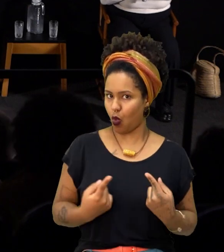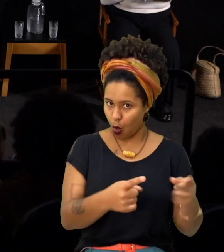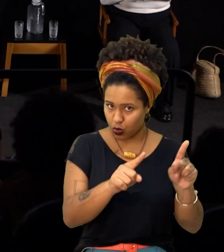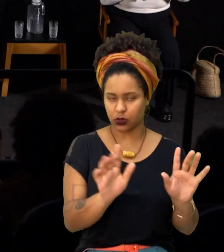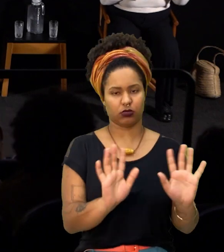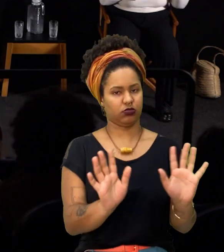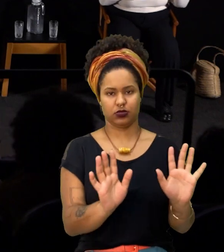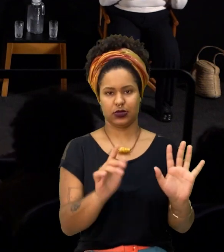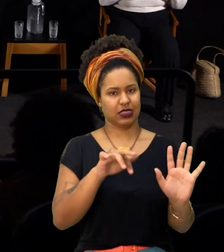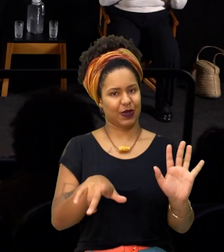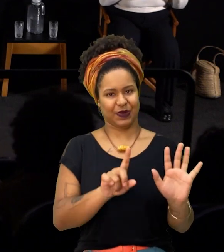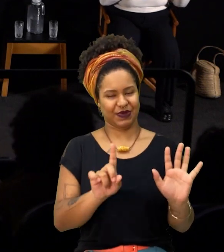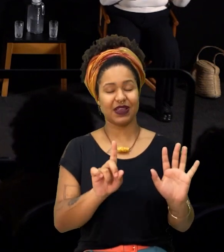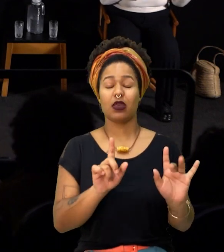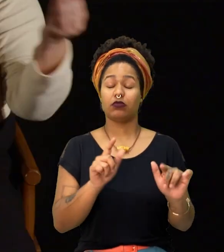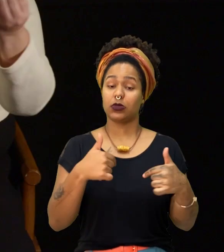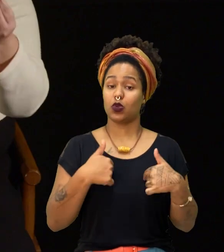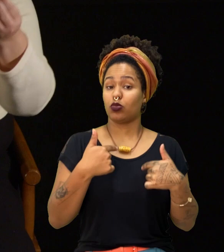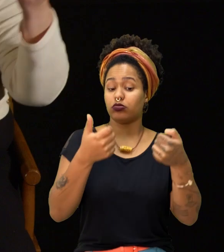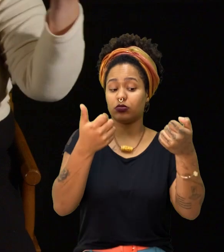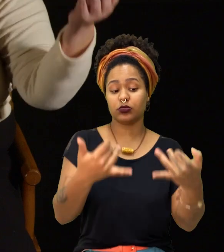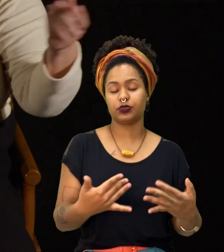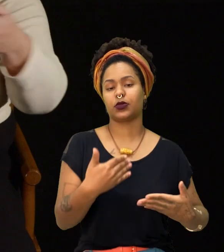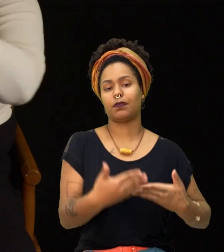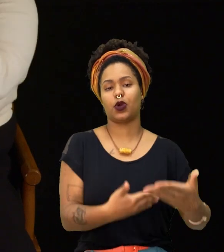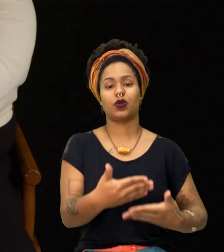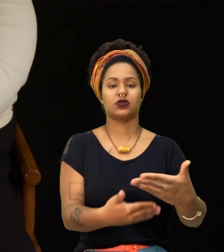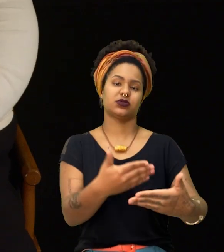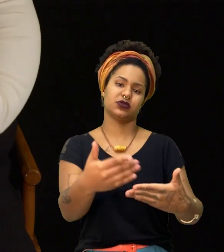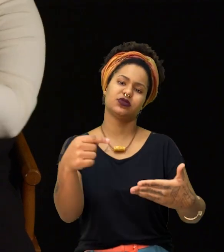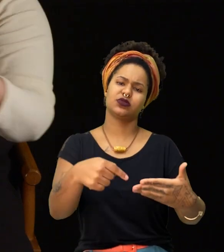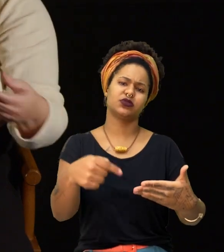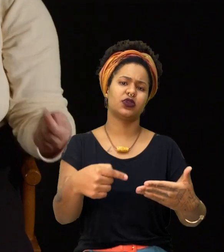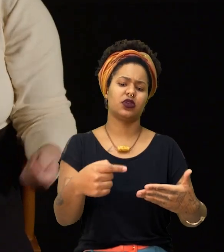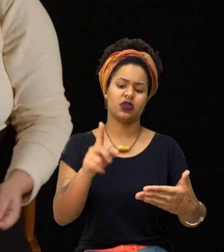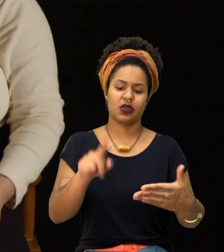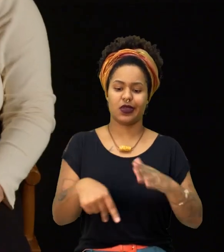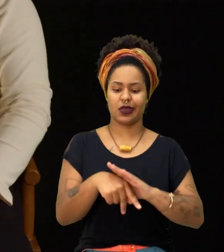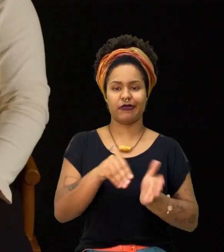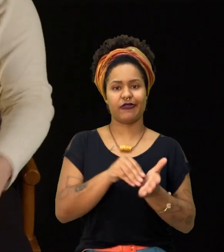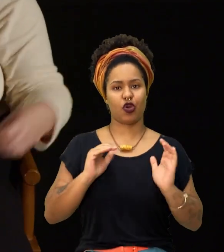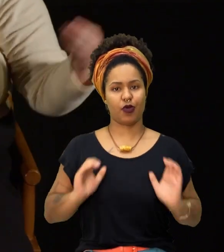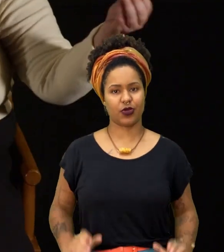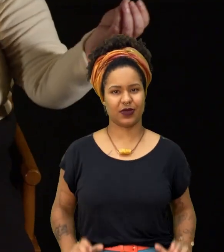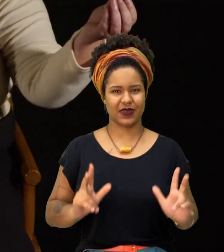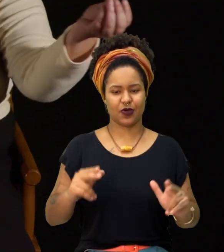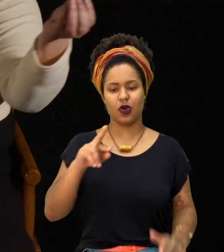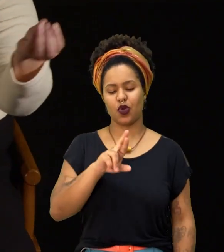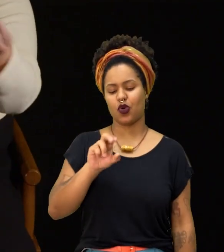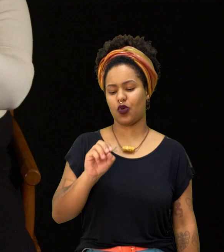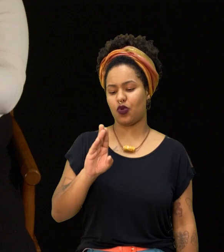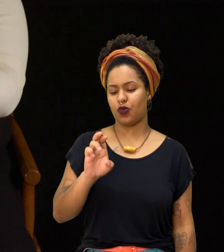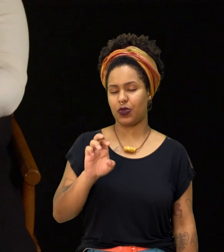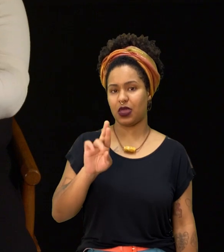fontes renováveis, só estou falando sobre o processo, que o processo, né, o mau comportamento, como disse o Roberto, que